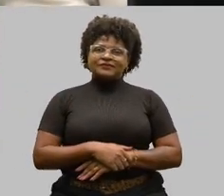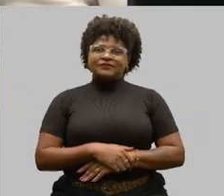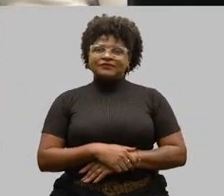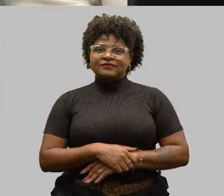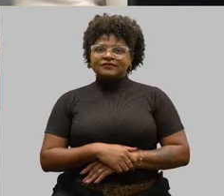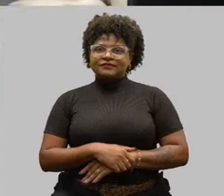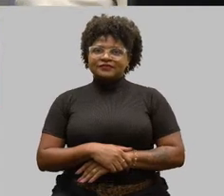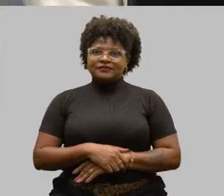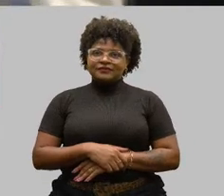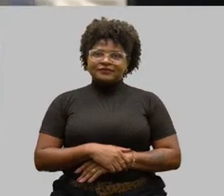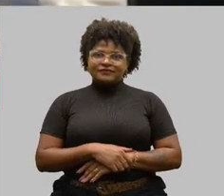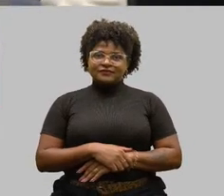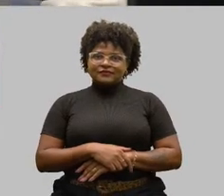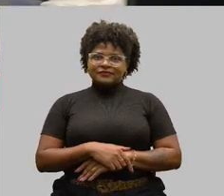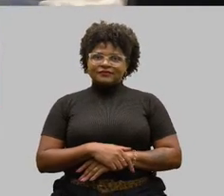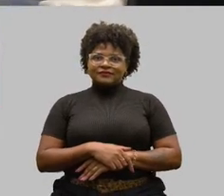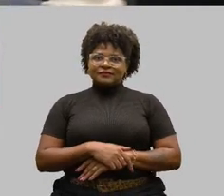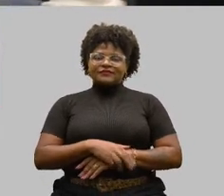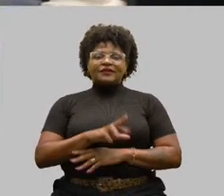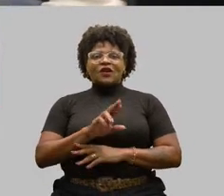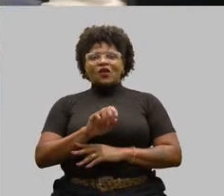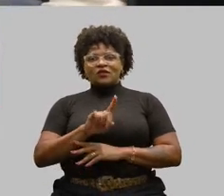o Rodrigo